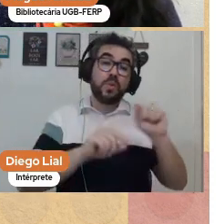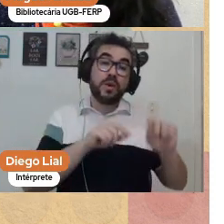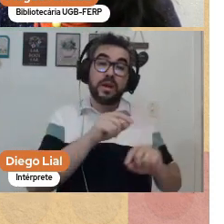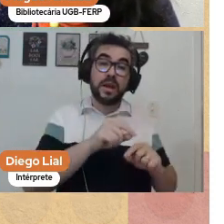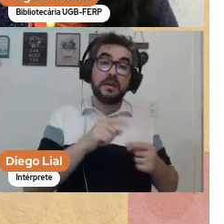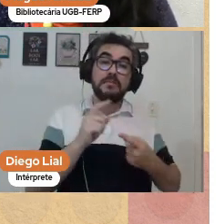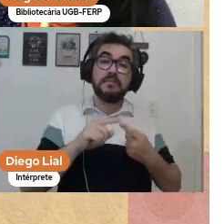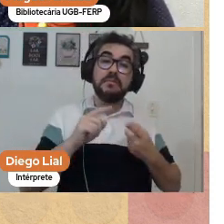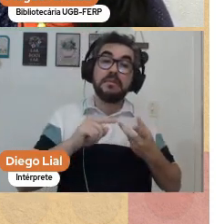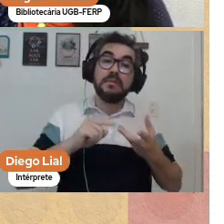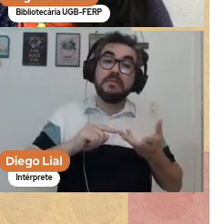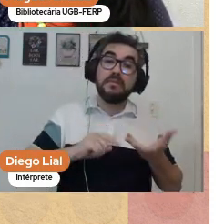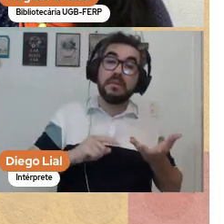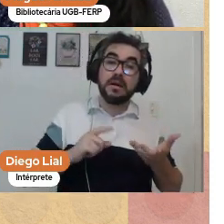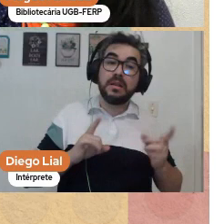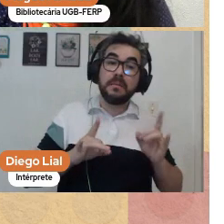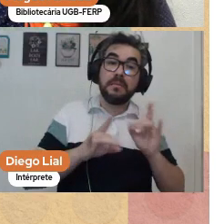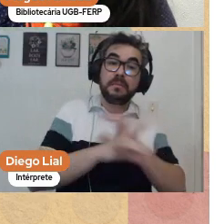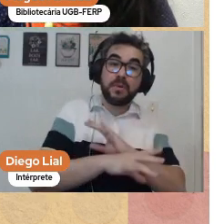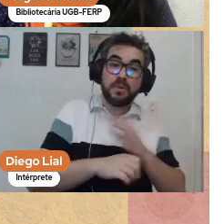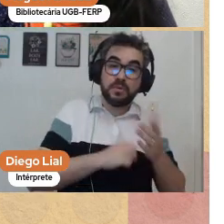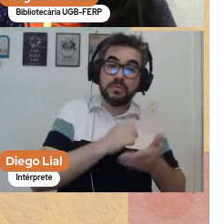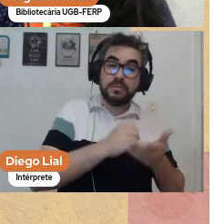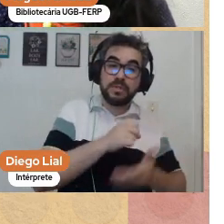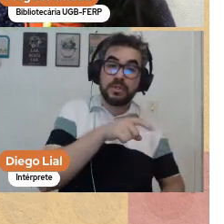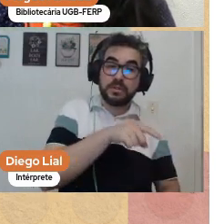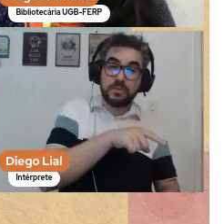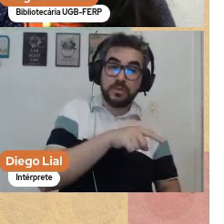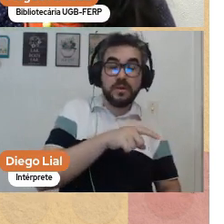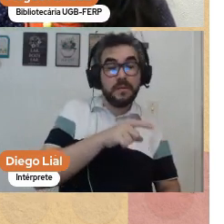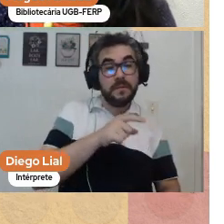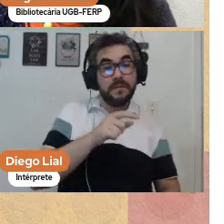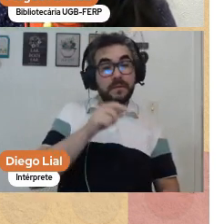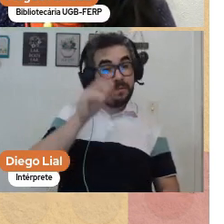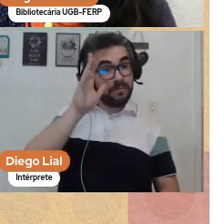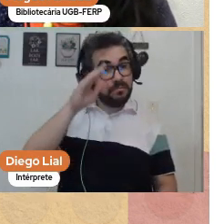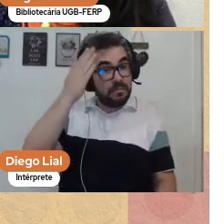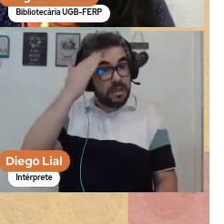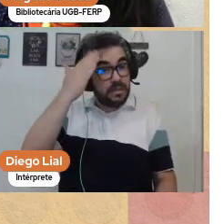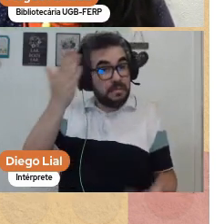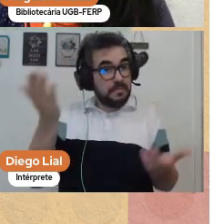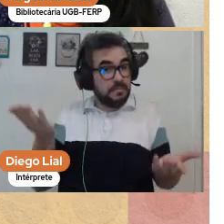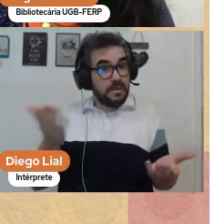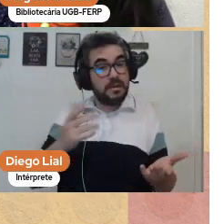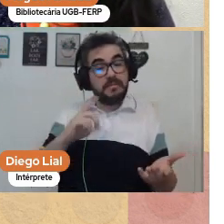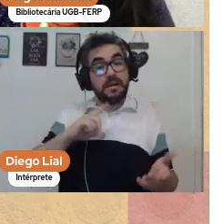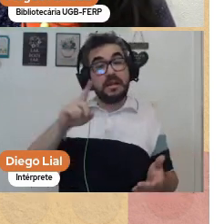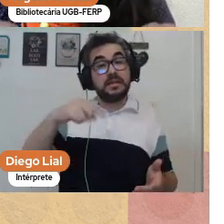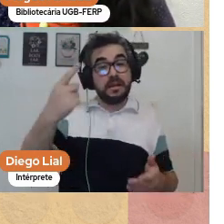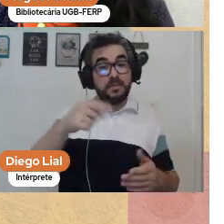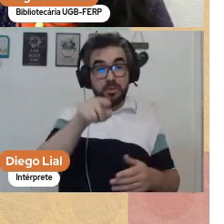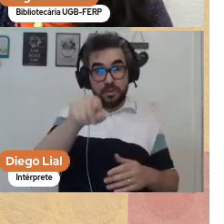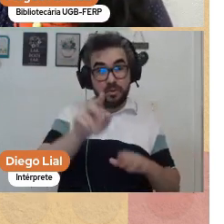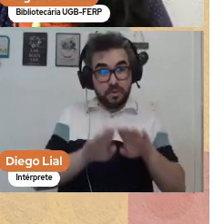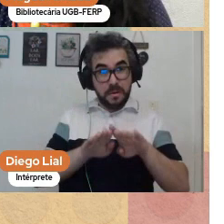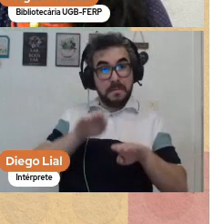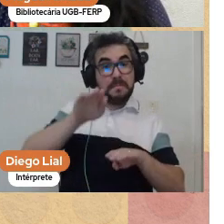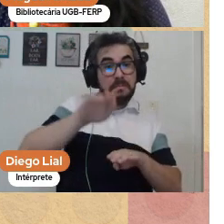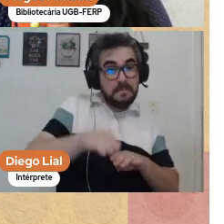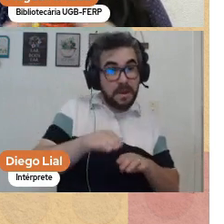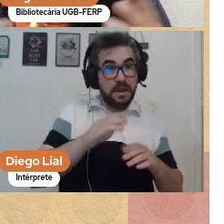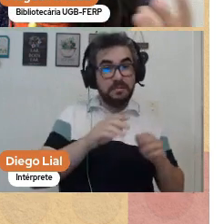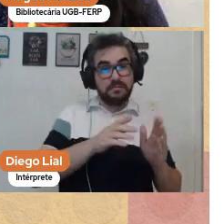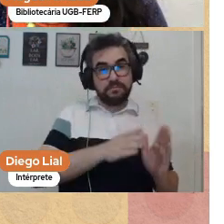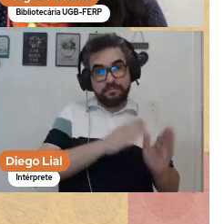fase, saber o que foi feito no anterior, né? Porque precisamos dessas partes. Eu vou chegar, vou falar